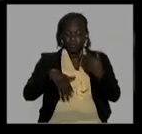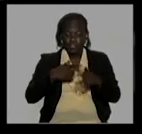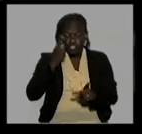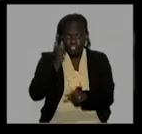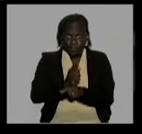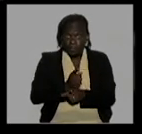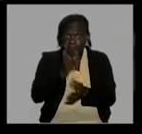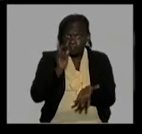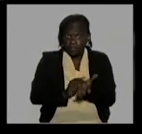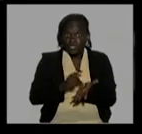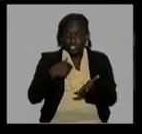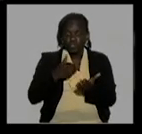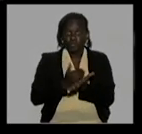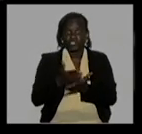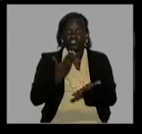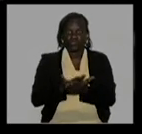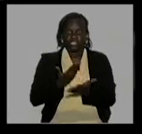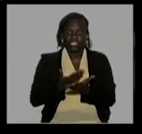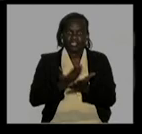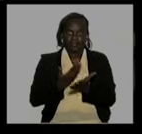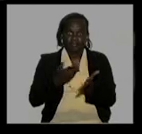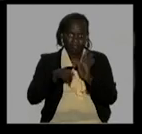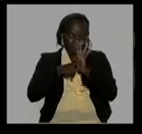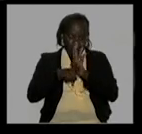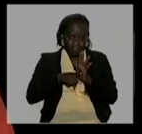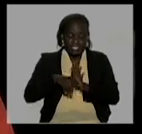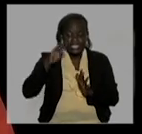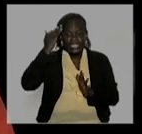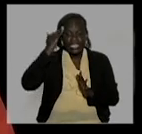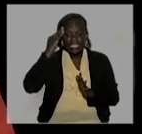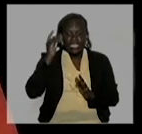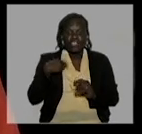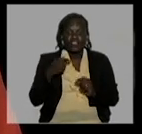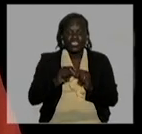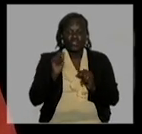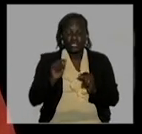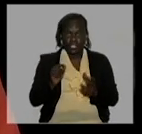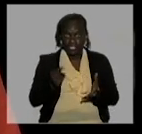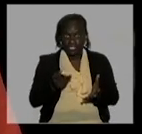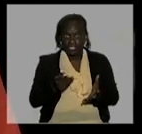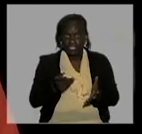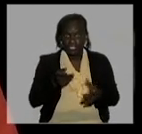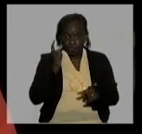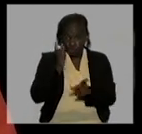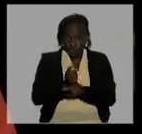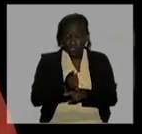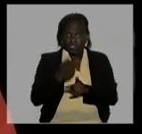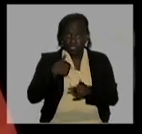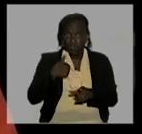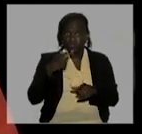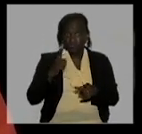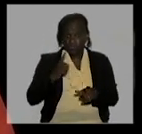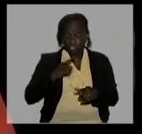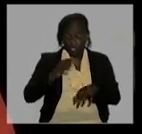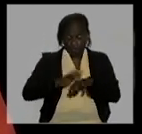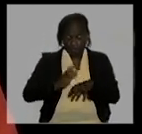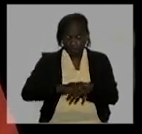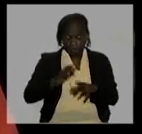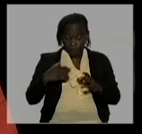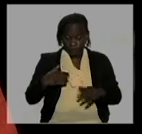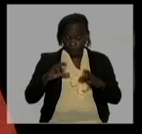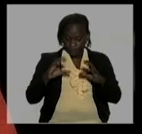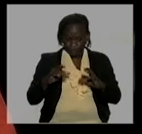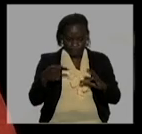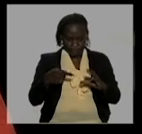Mas eu só fui descobrir a fotografia quando eu comecei a estudar fotografia, entender o que eu estava fazendo. Quando eu descobri que eu tinha